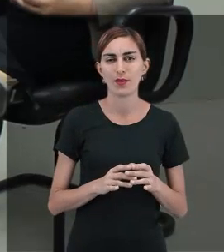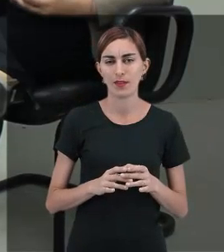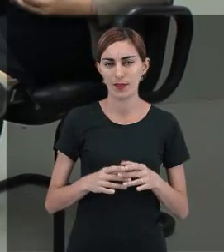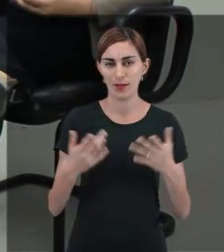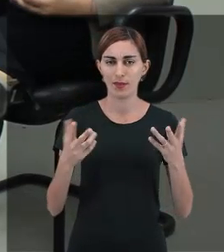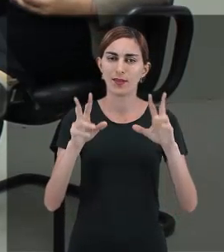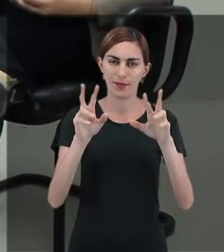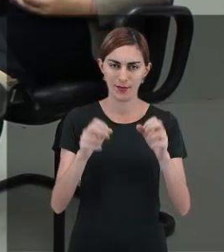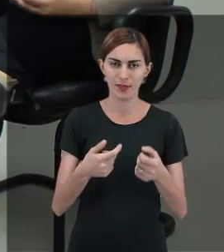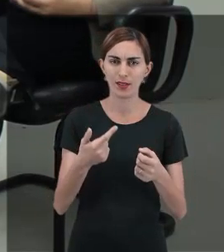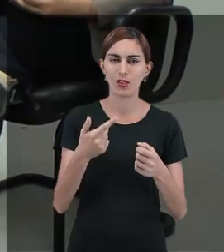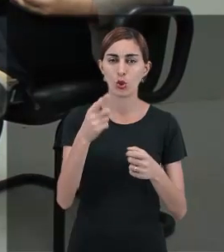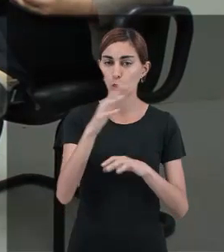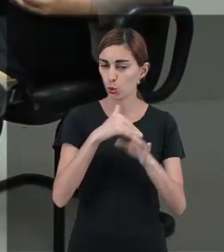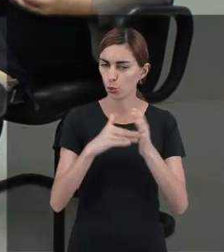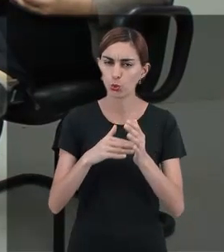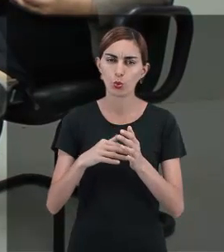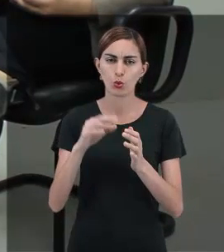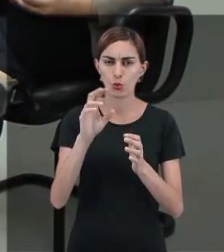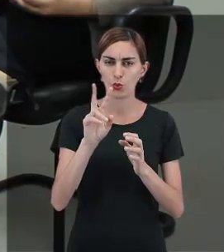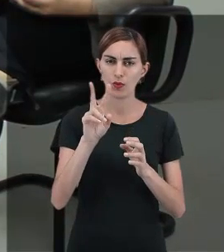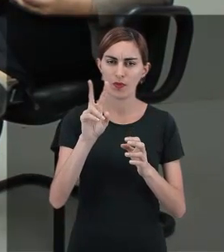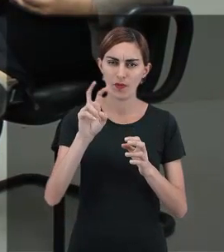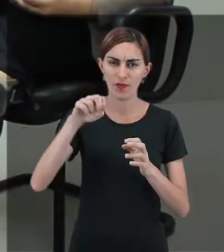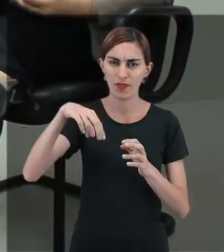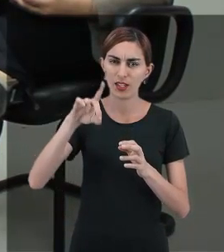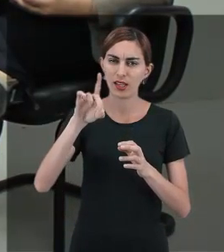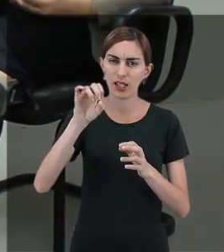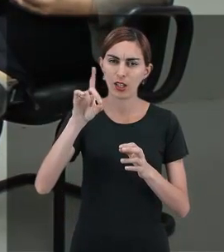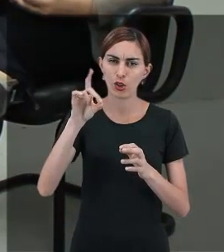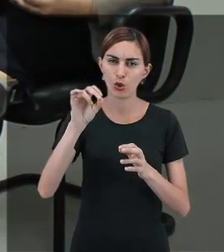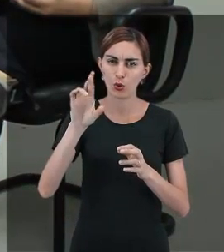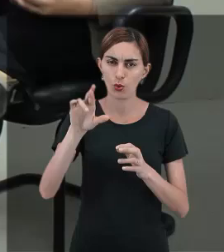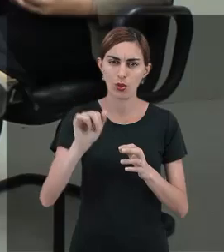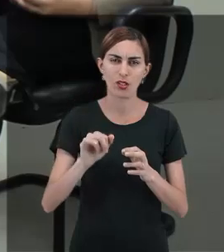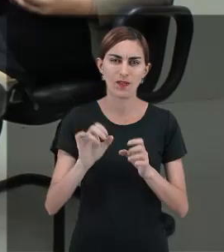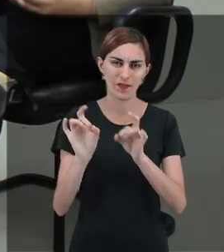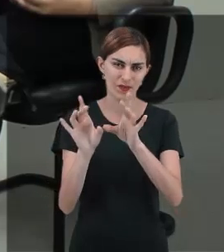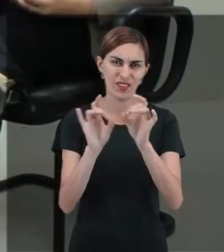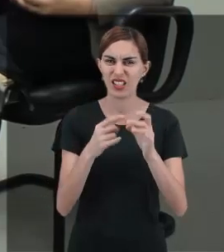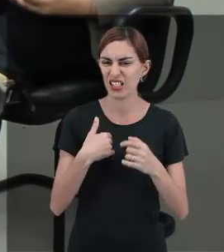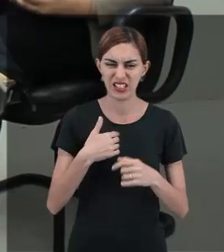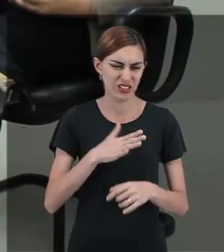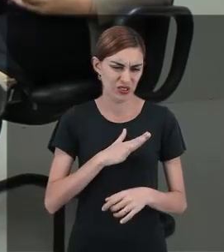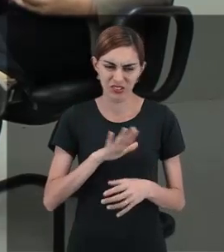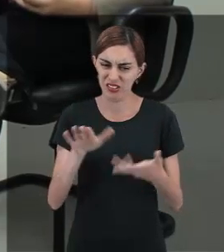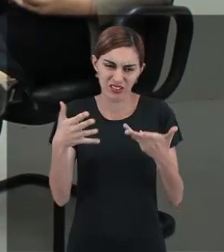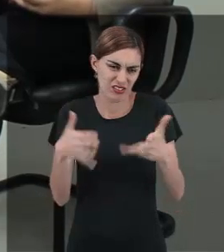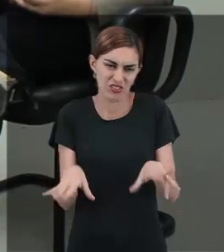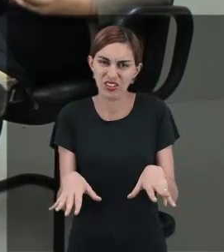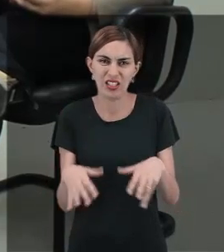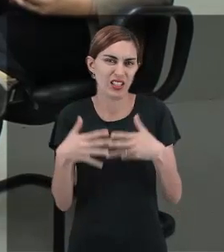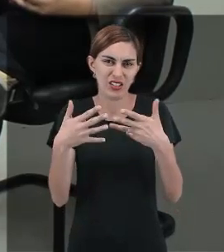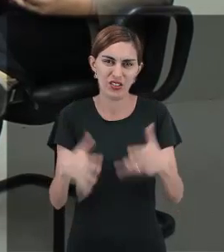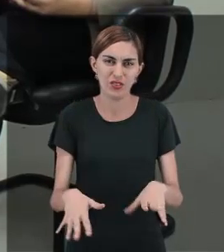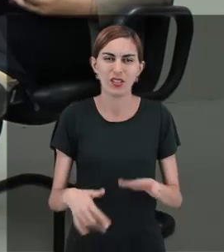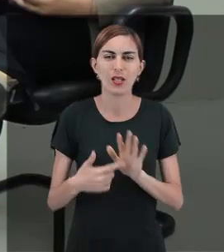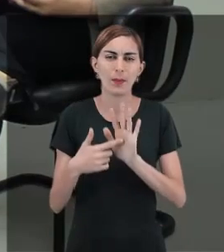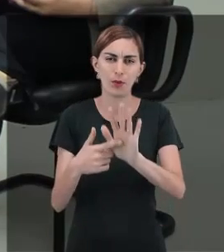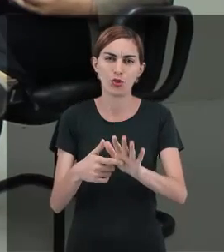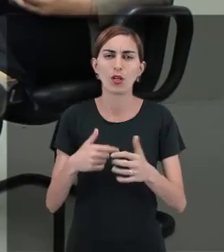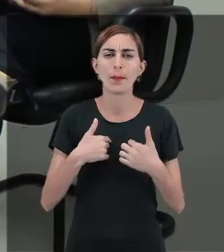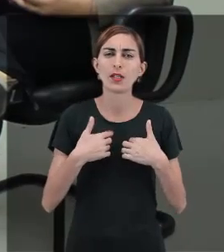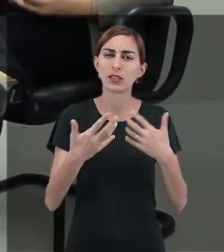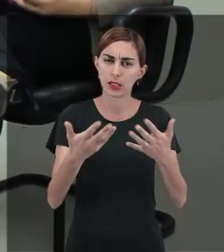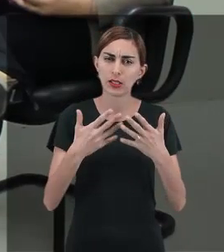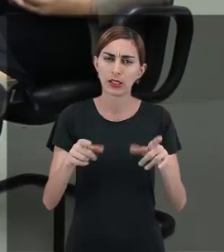baseado nisso, tudo que a vendedora oferecia para minha filha, ela dizia assim, horrível, horroroso, não quero. Mas a minha filha também queria